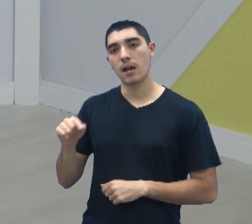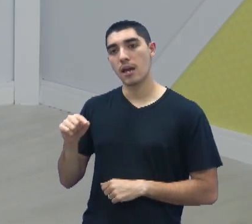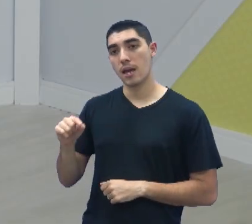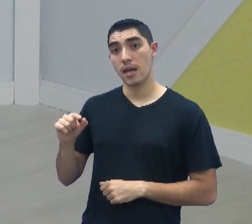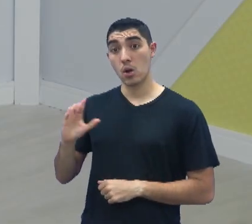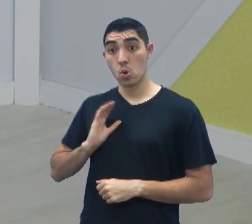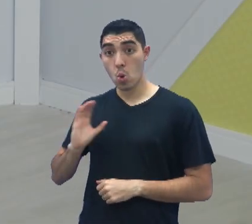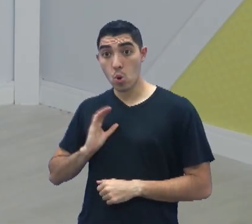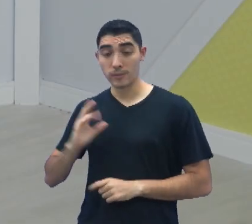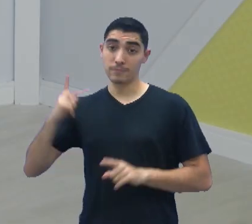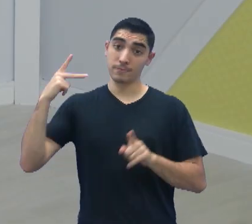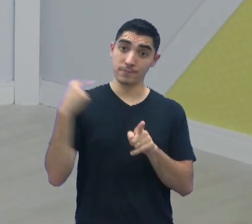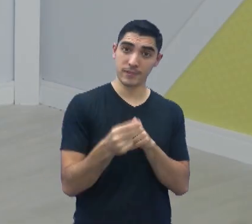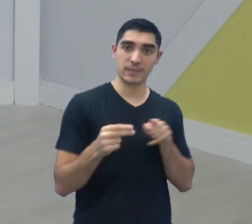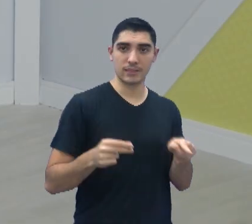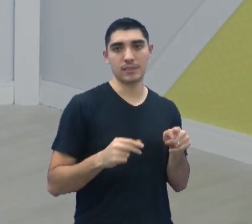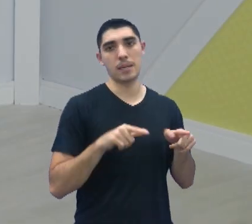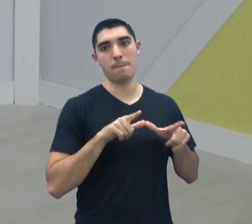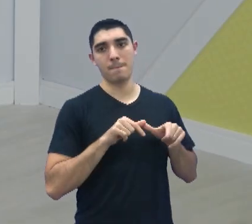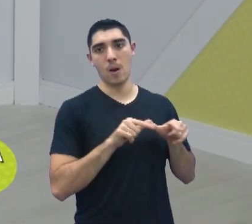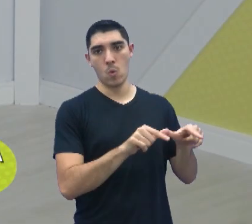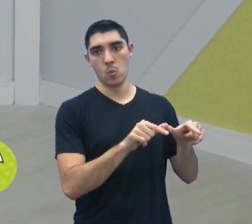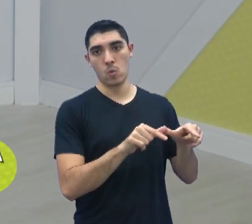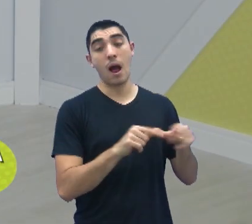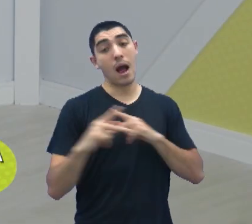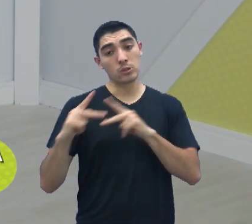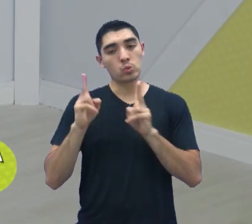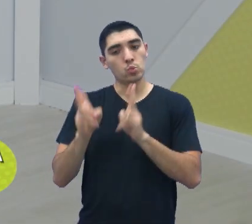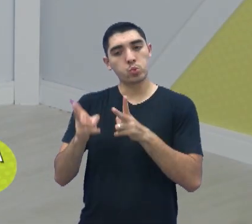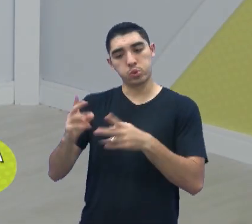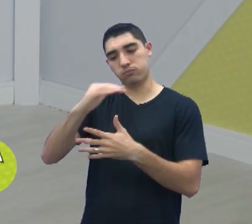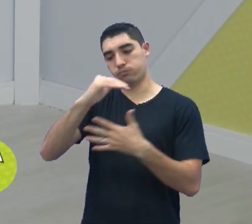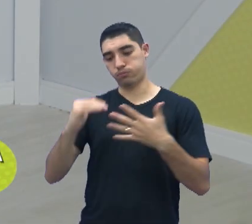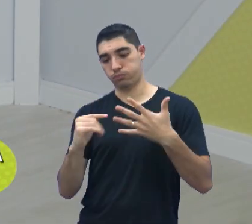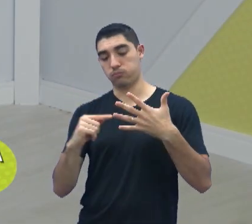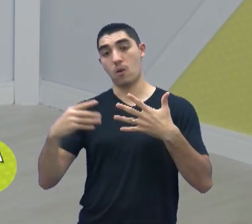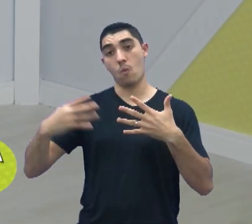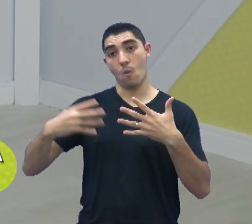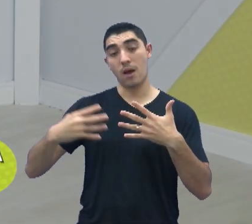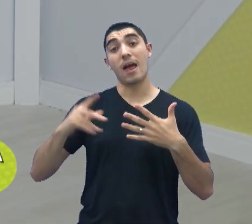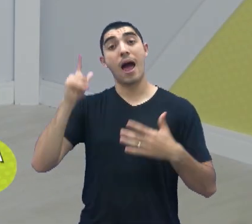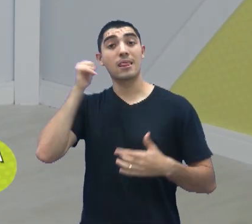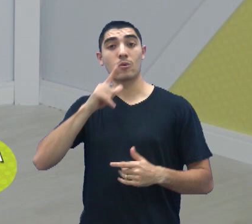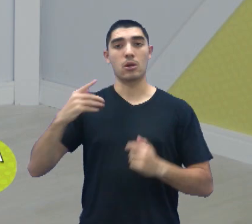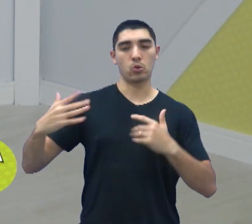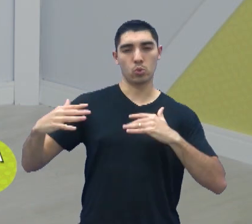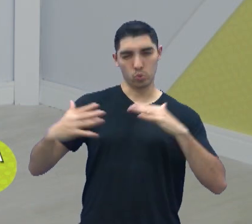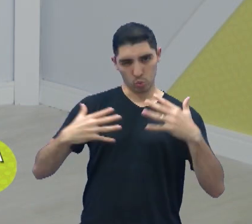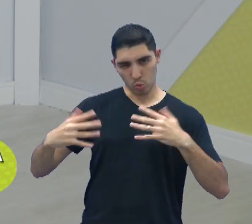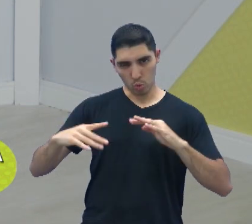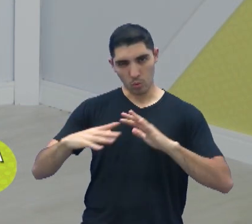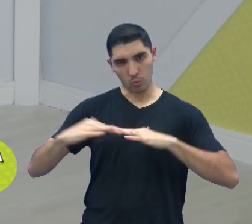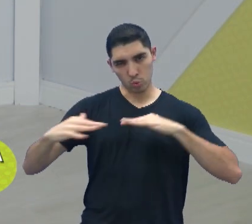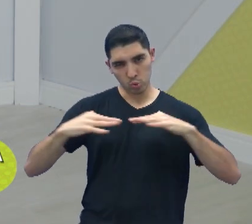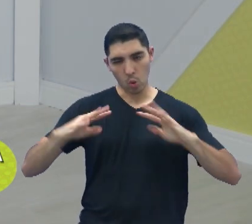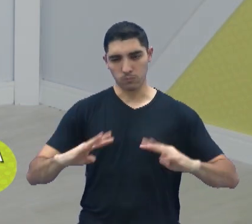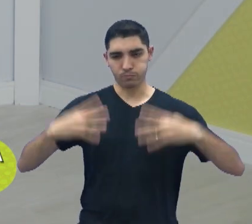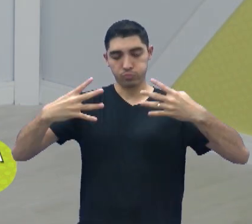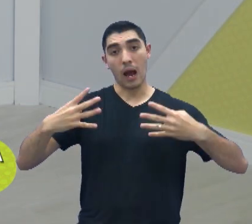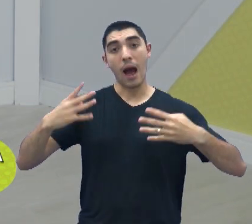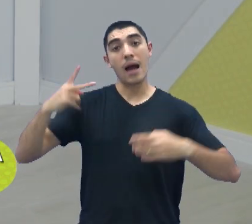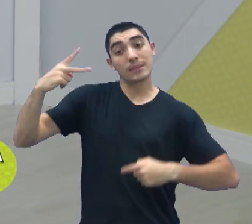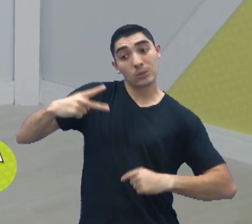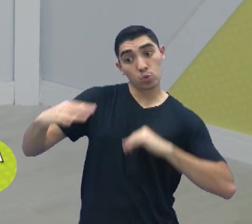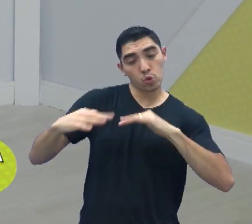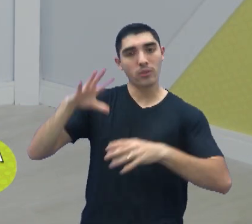Corinthians para que o São José fique na 4ª posição e tenha a vantagem de decidir em casa o playoff de quartas de final. Matheus, coloca o outro grupo só para a gente ver